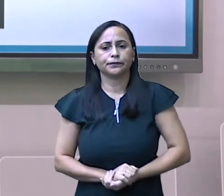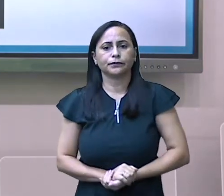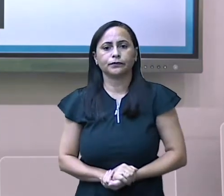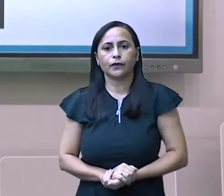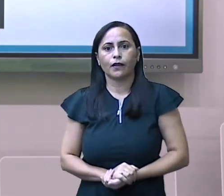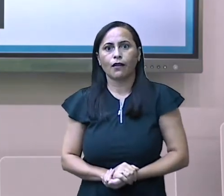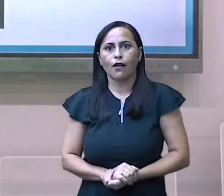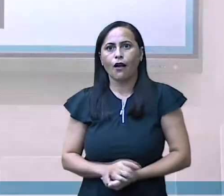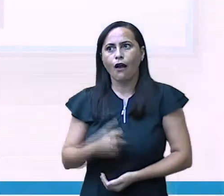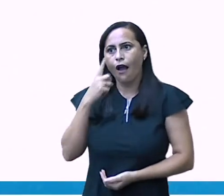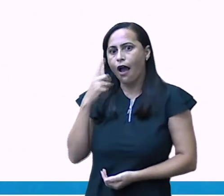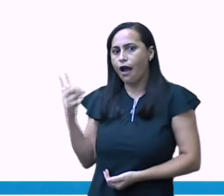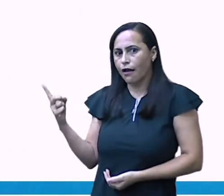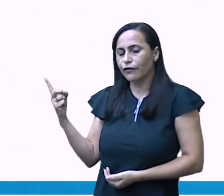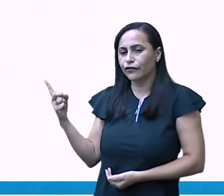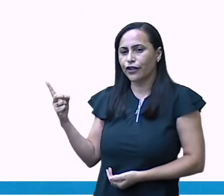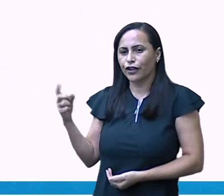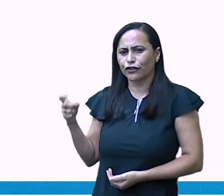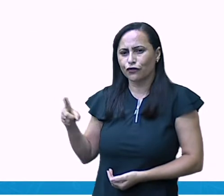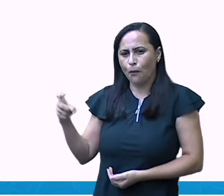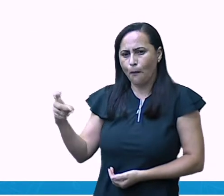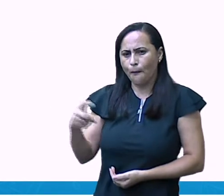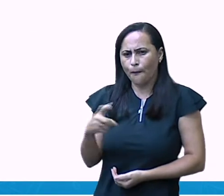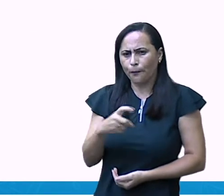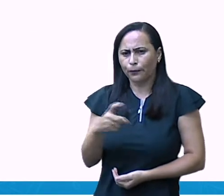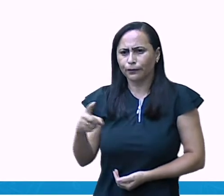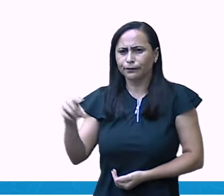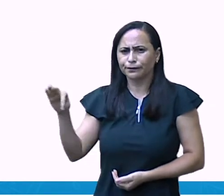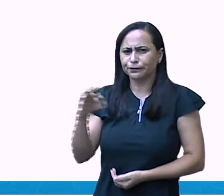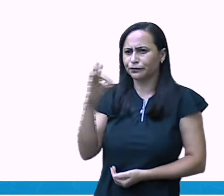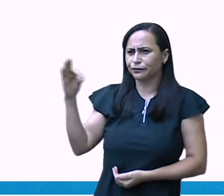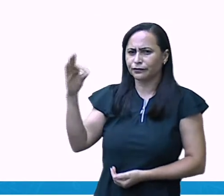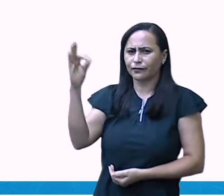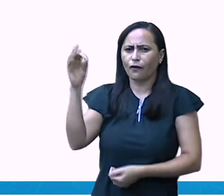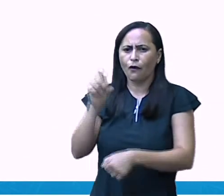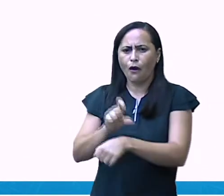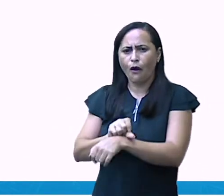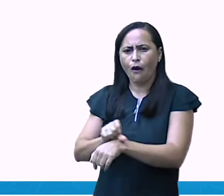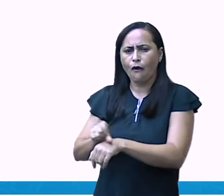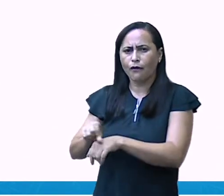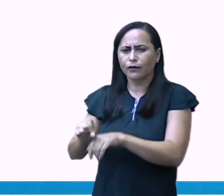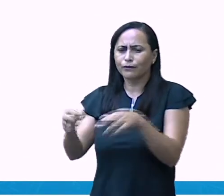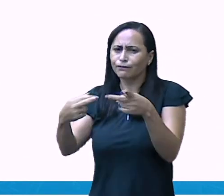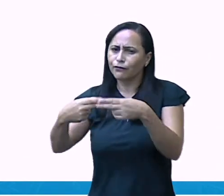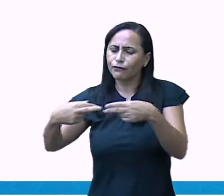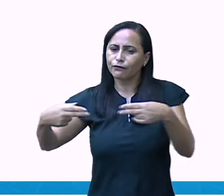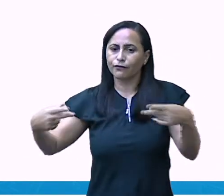né? Os insetos, tem minhocas, formigas, vários tipos de insetos.